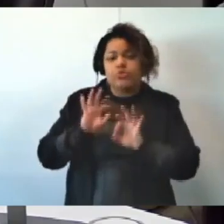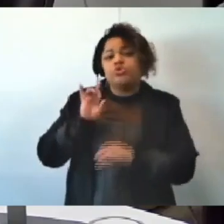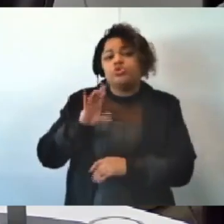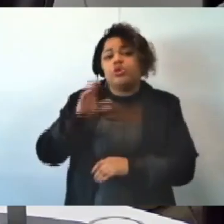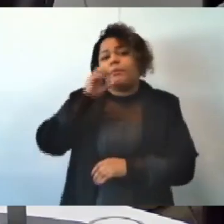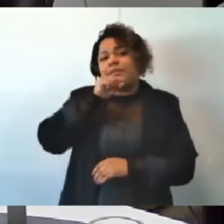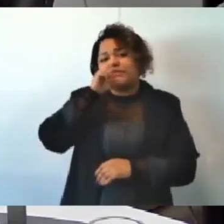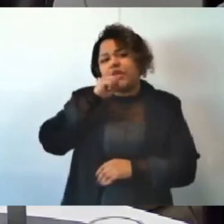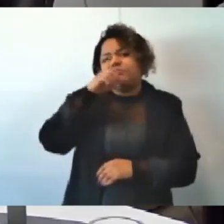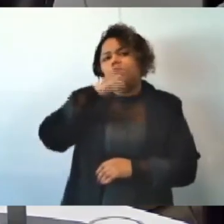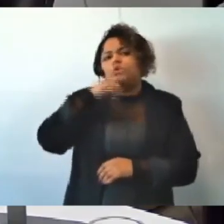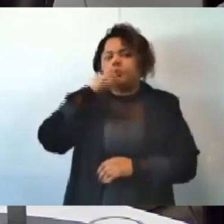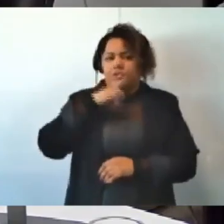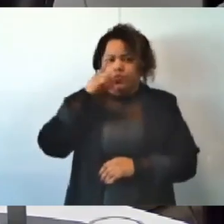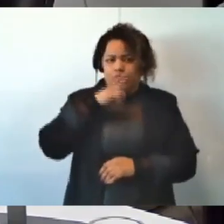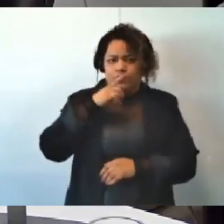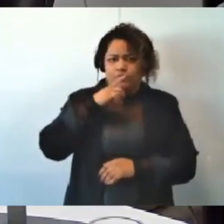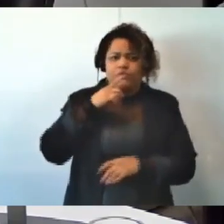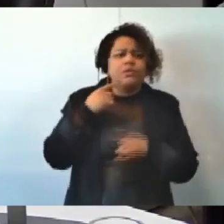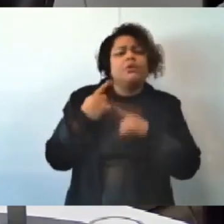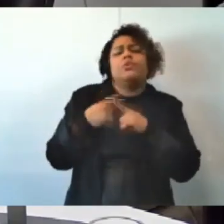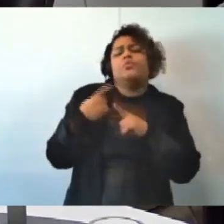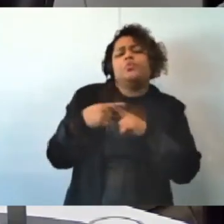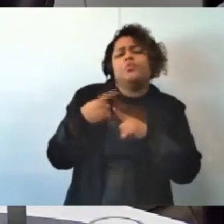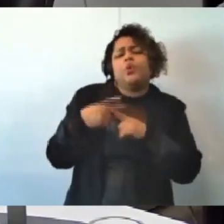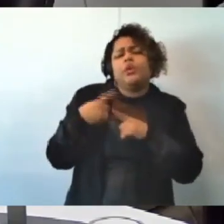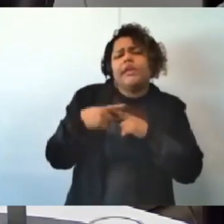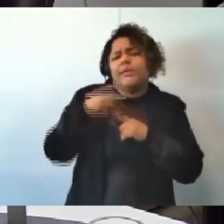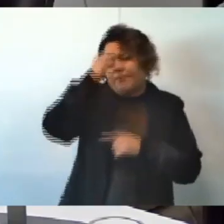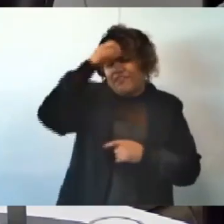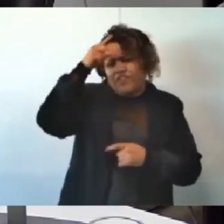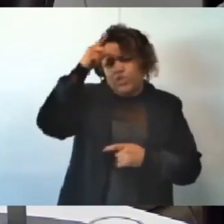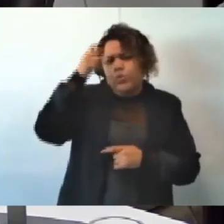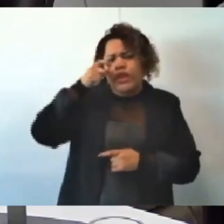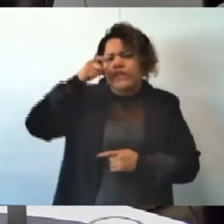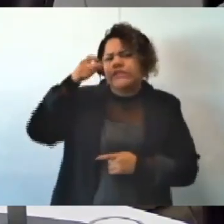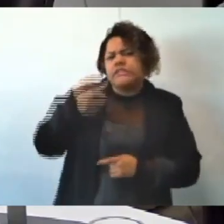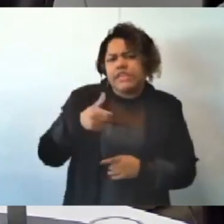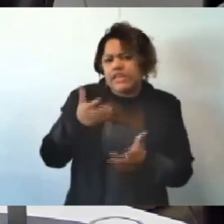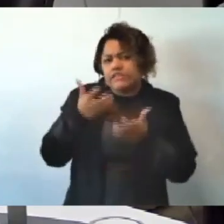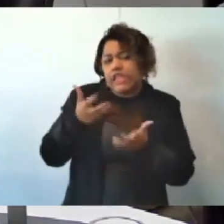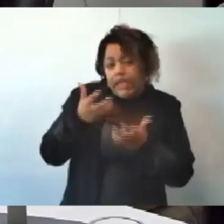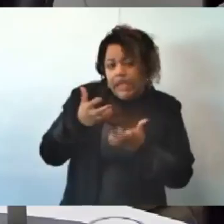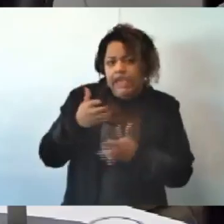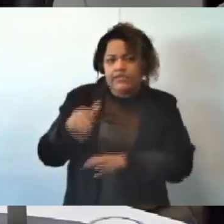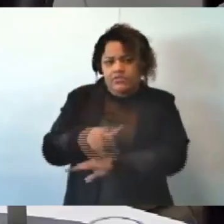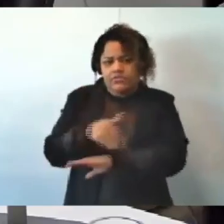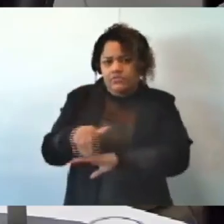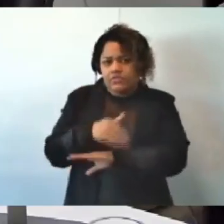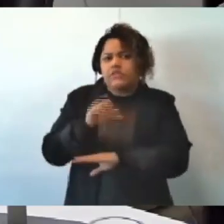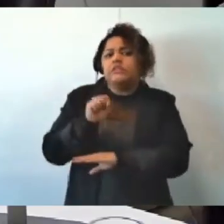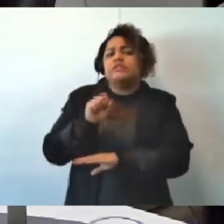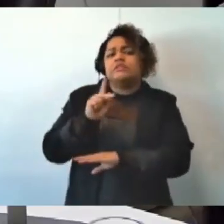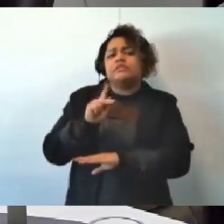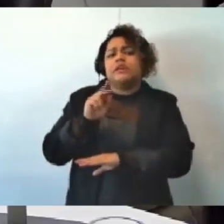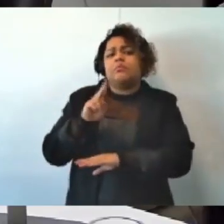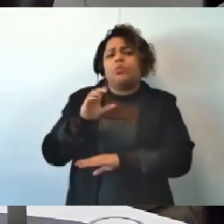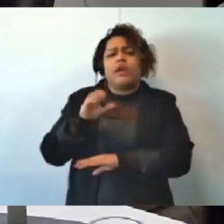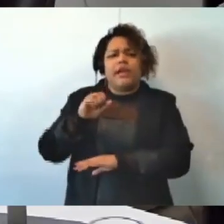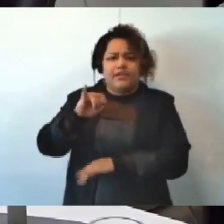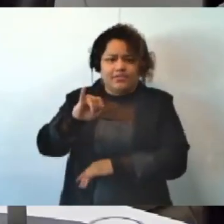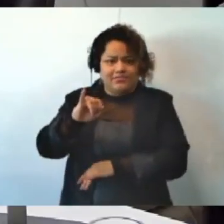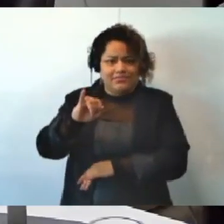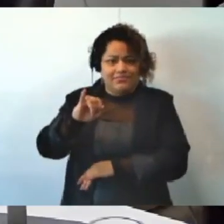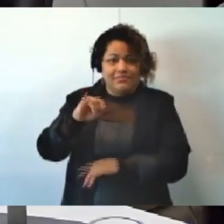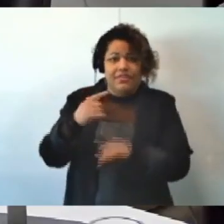Por que a prefeitura quer tanto a Sapucaí? Na verdade, faz parte do projeto do prefeito, né? Hipercentro. Floresta não é